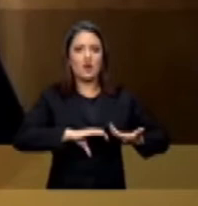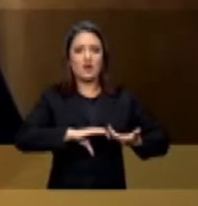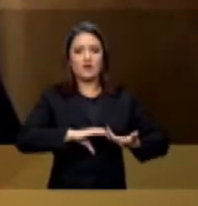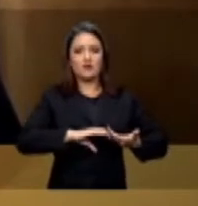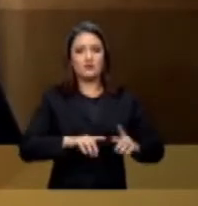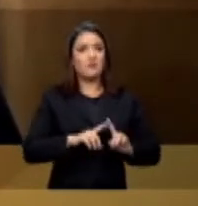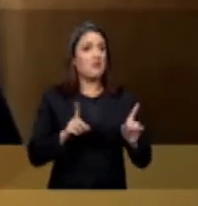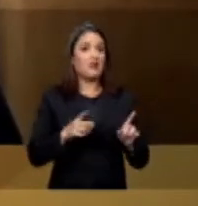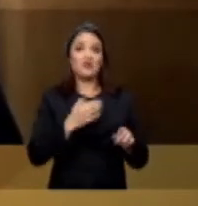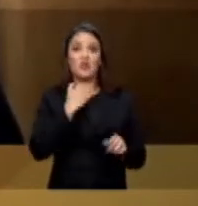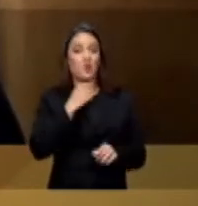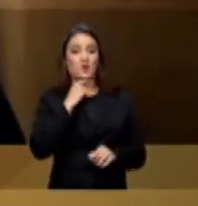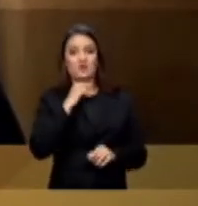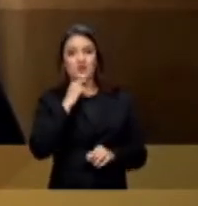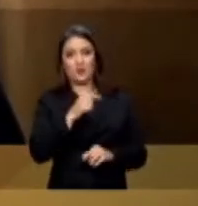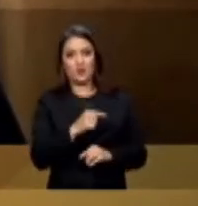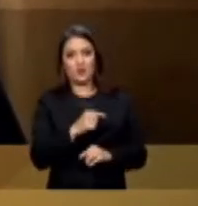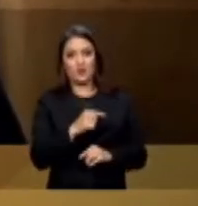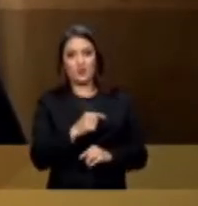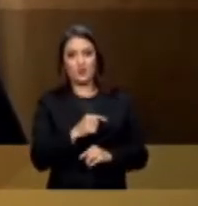o sensibilizar.